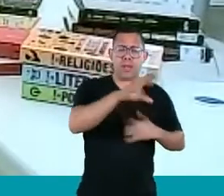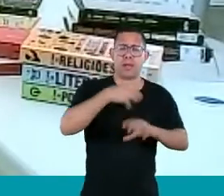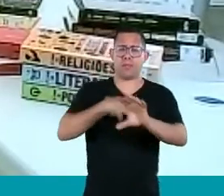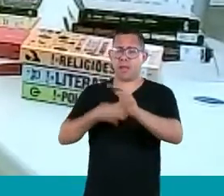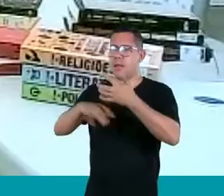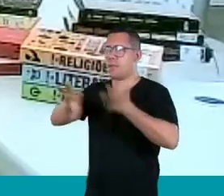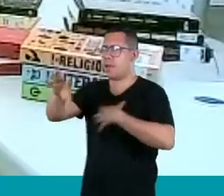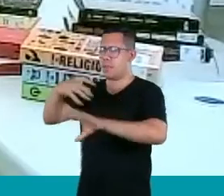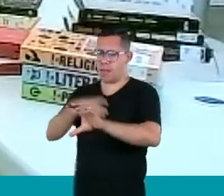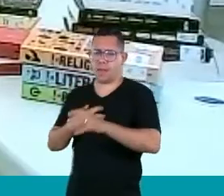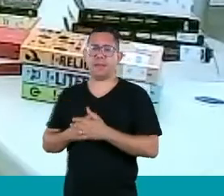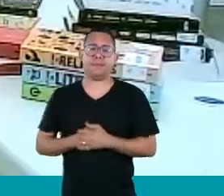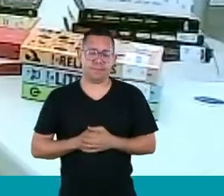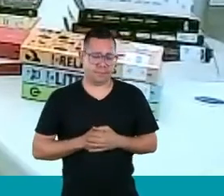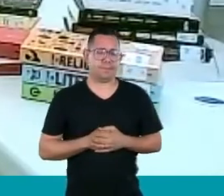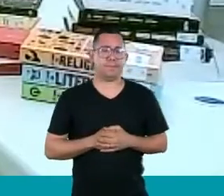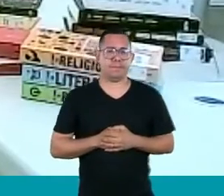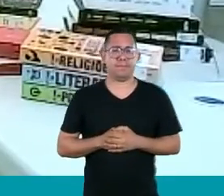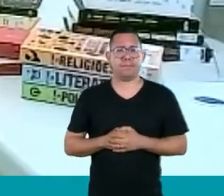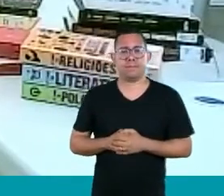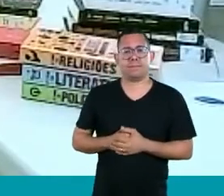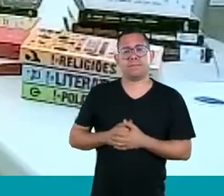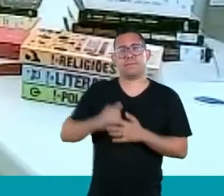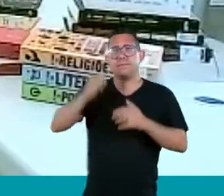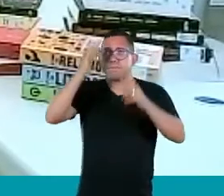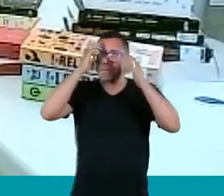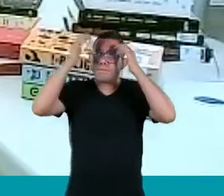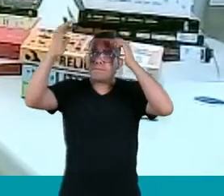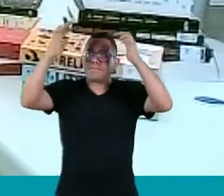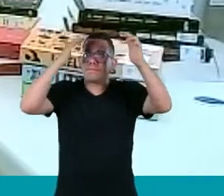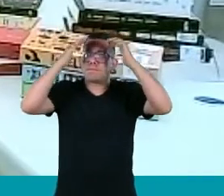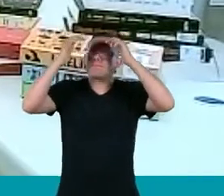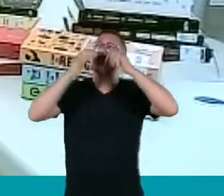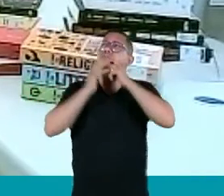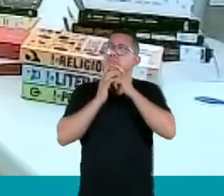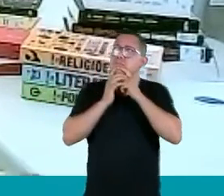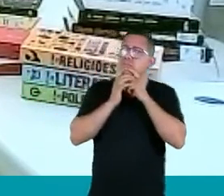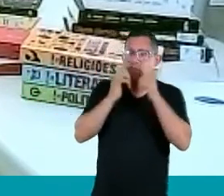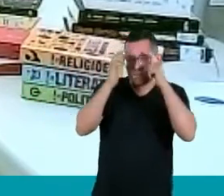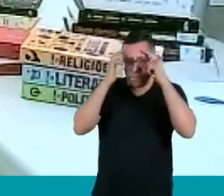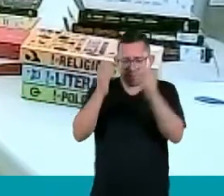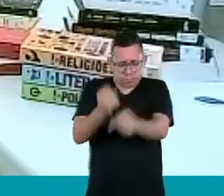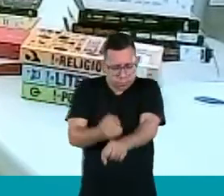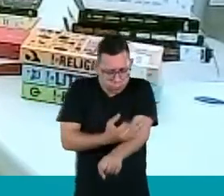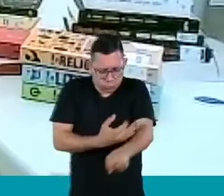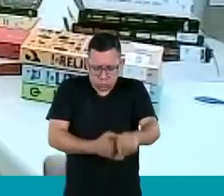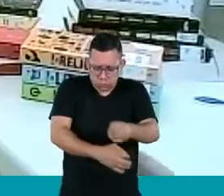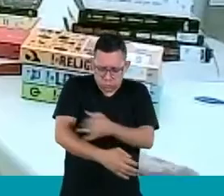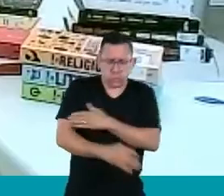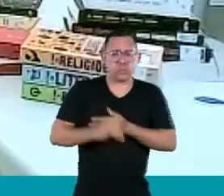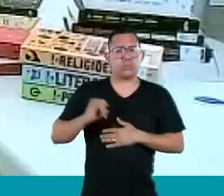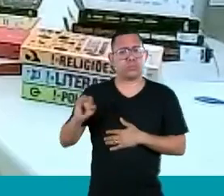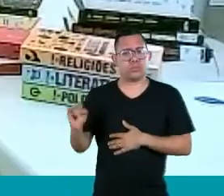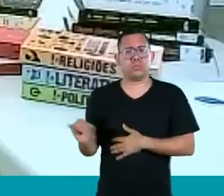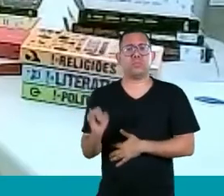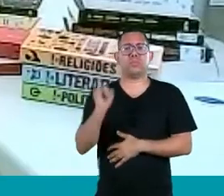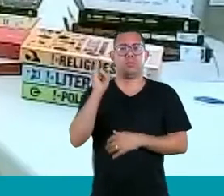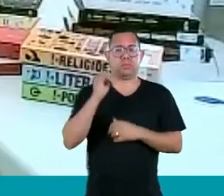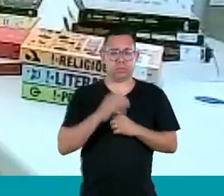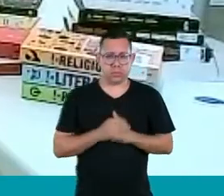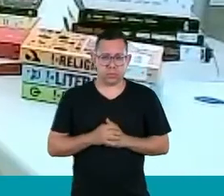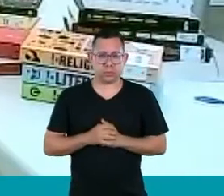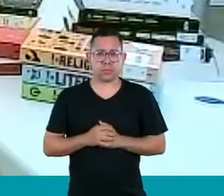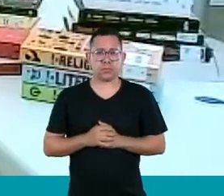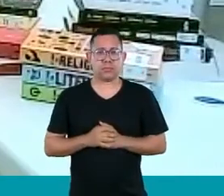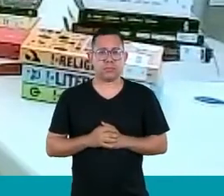sentidos. Isso me remete a pensar a importância da vivência, da emoção estética, do deslumbramento que a arte